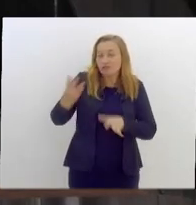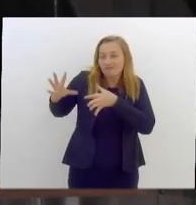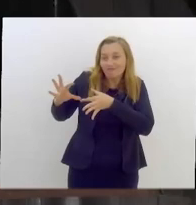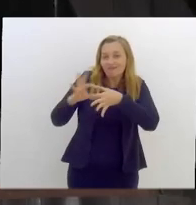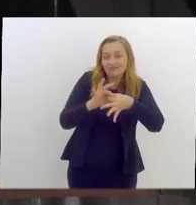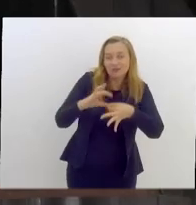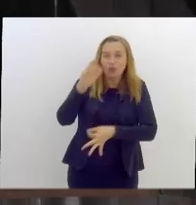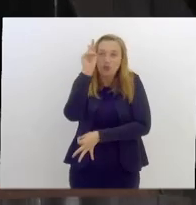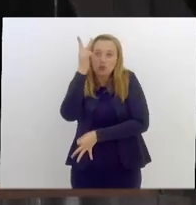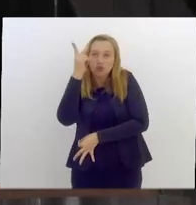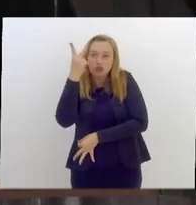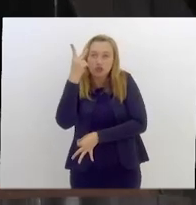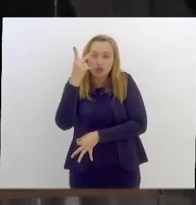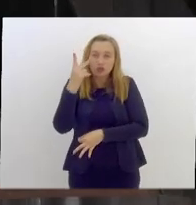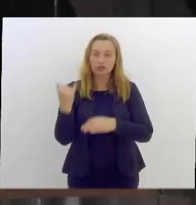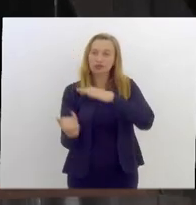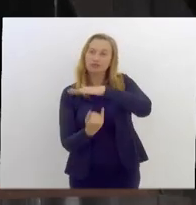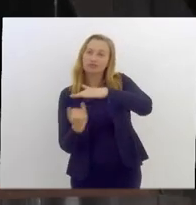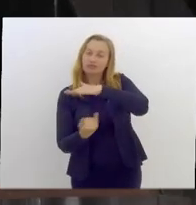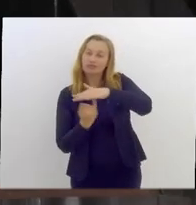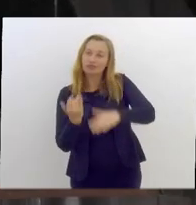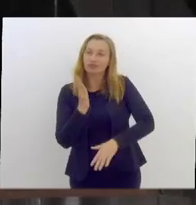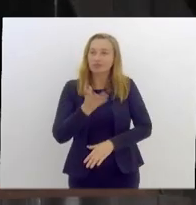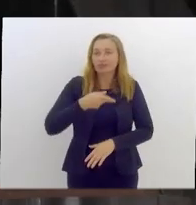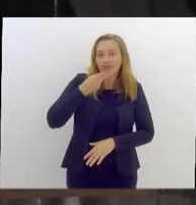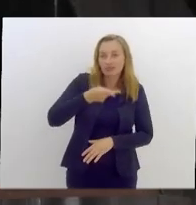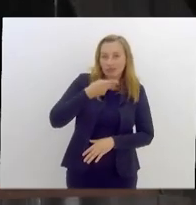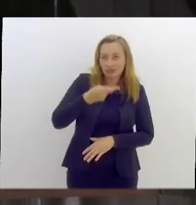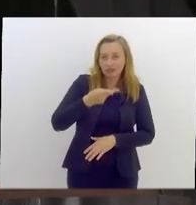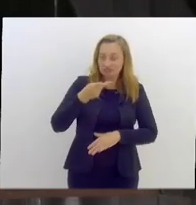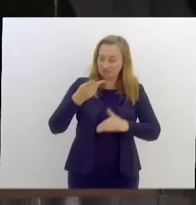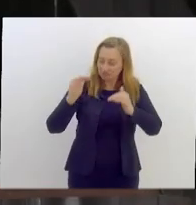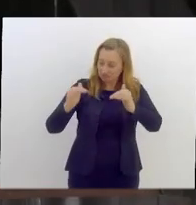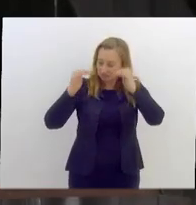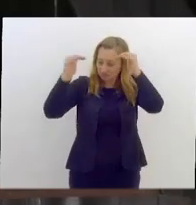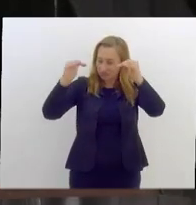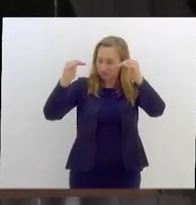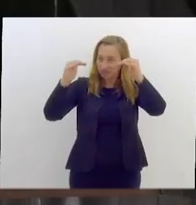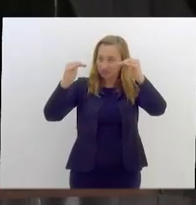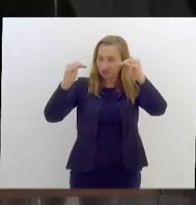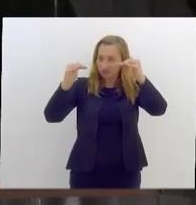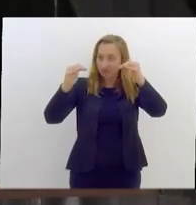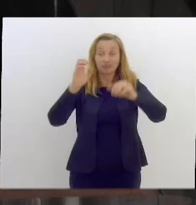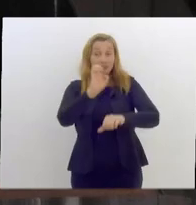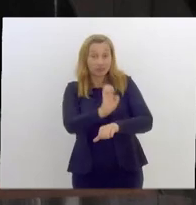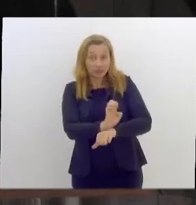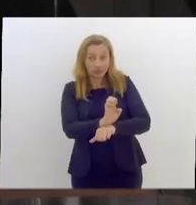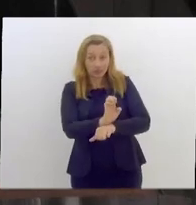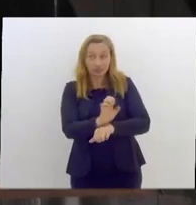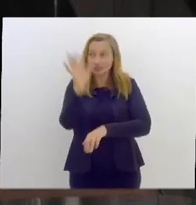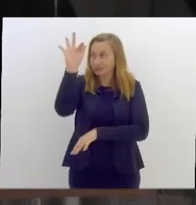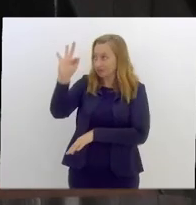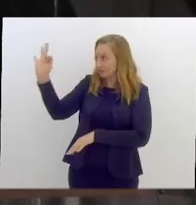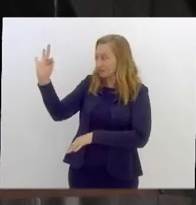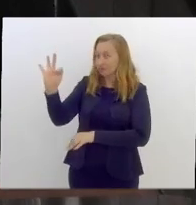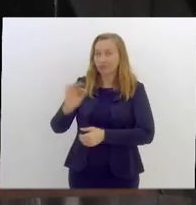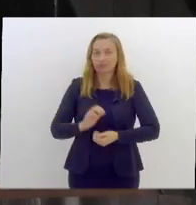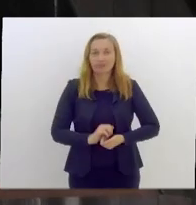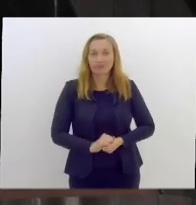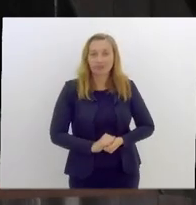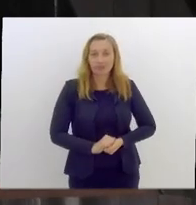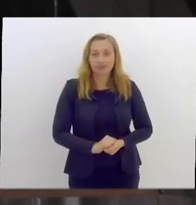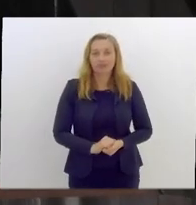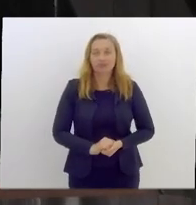histórica entre estas instituições de elevado prestígio no cenário estadual e federal.